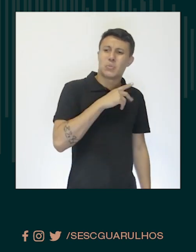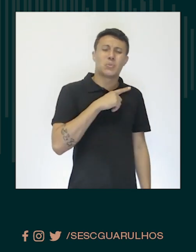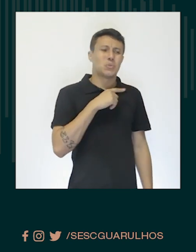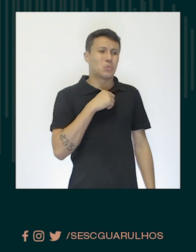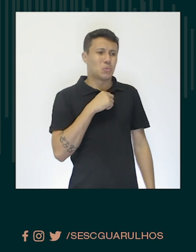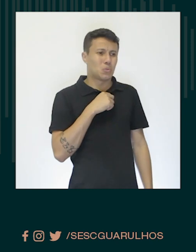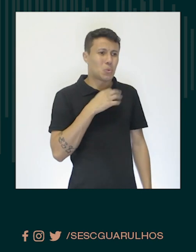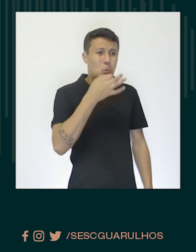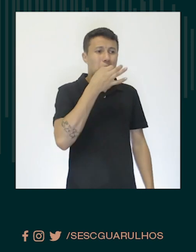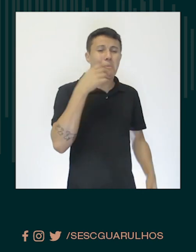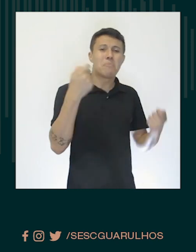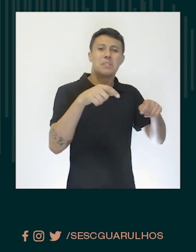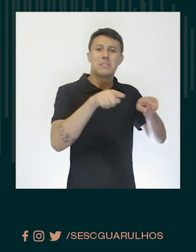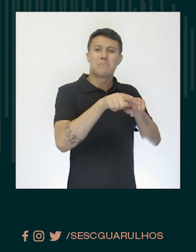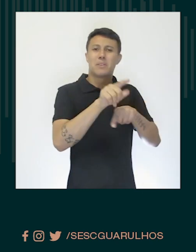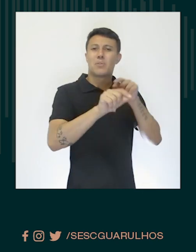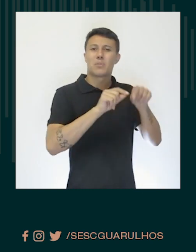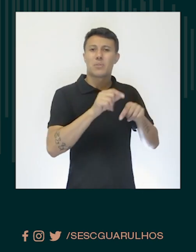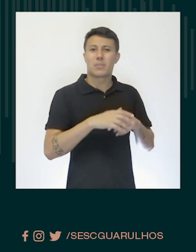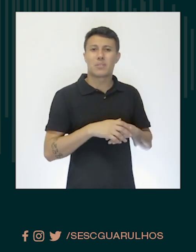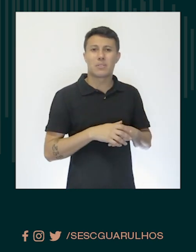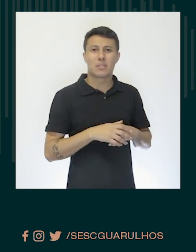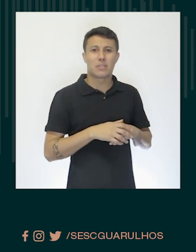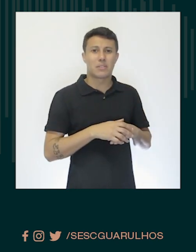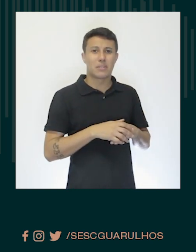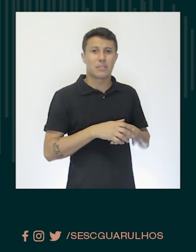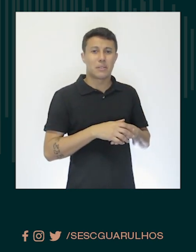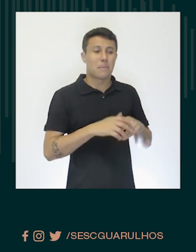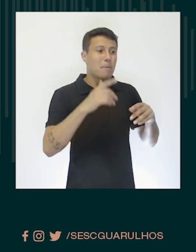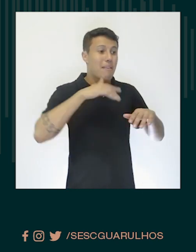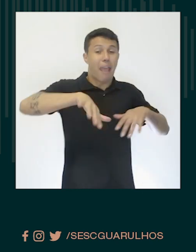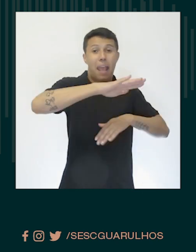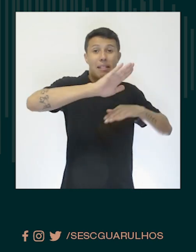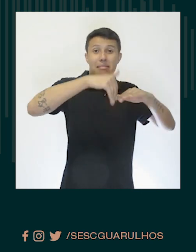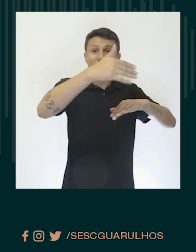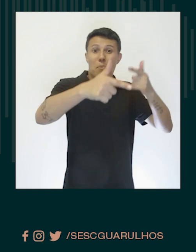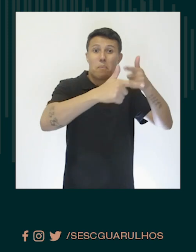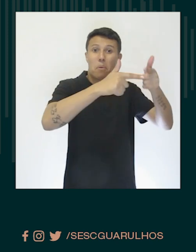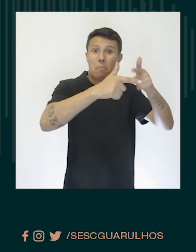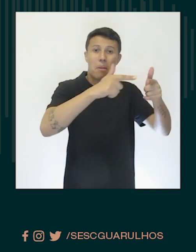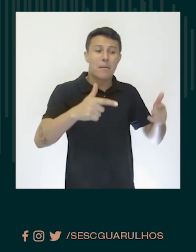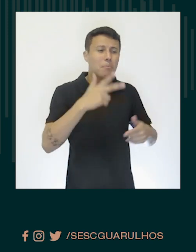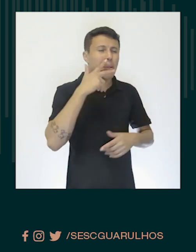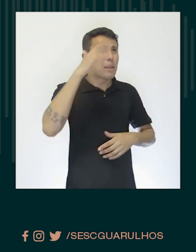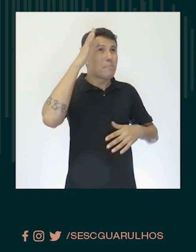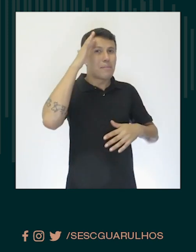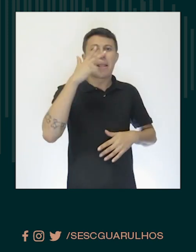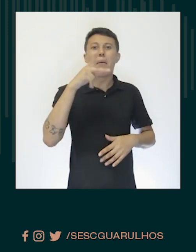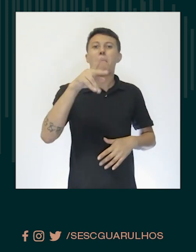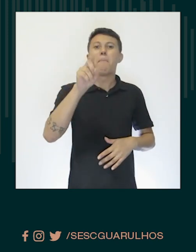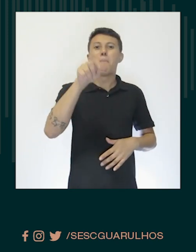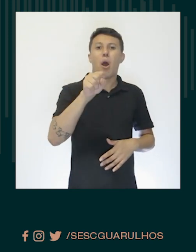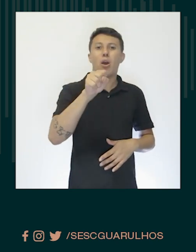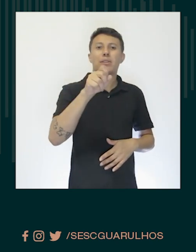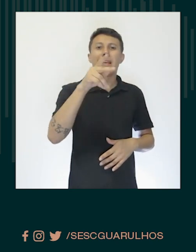pouco. Nessa linguagem pós-apocalíptica, né? Eu gosto muito de ver essas imagens meio Mad Max,